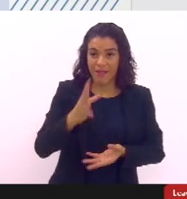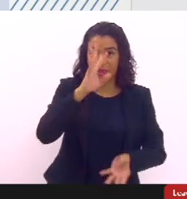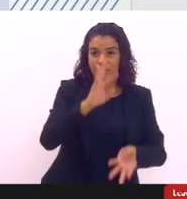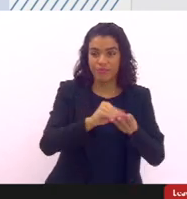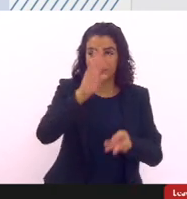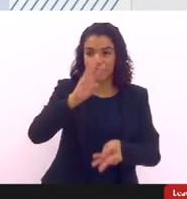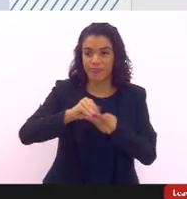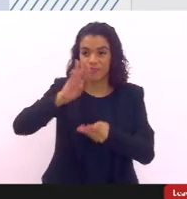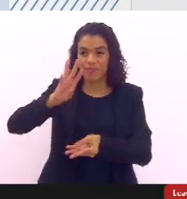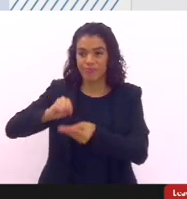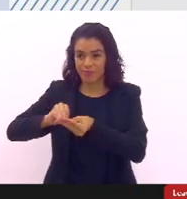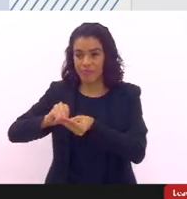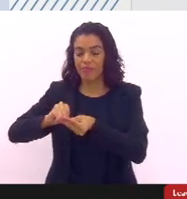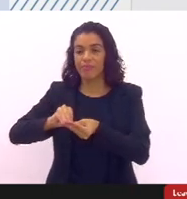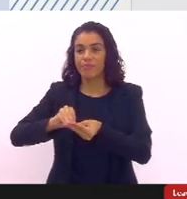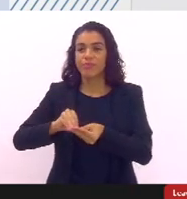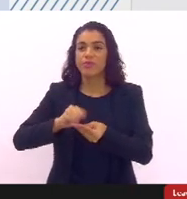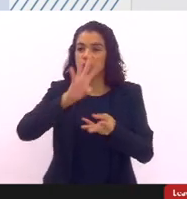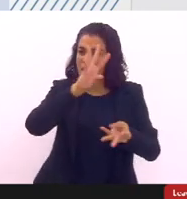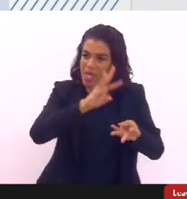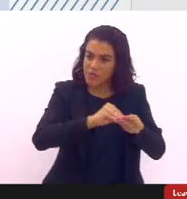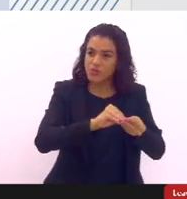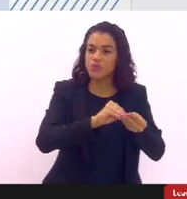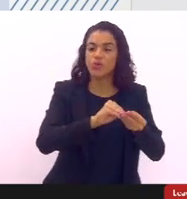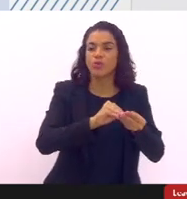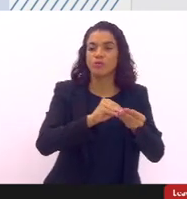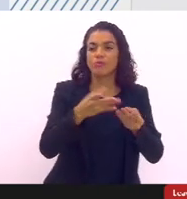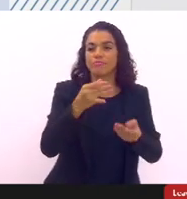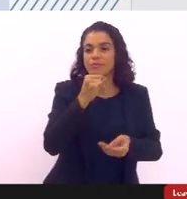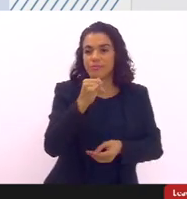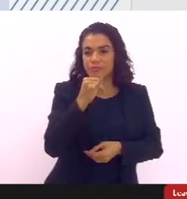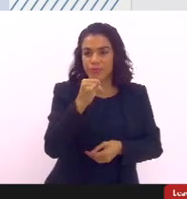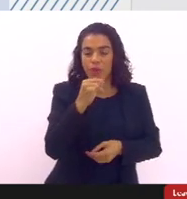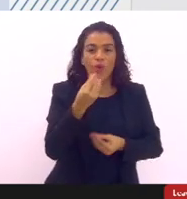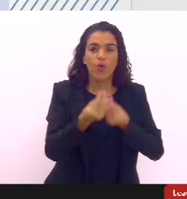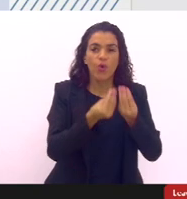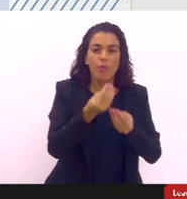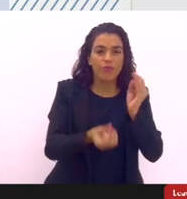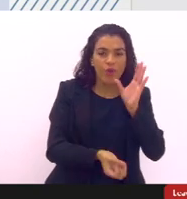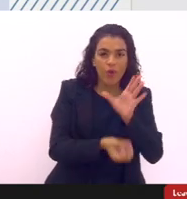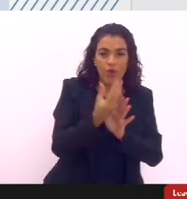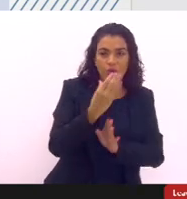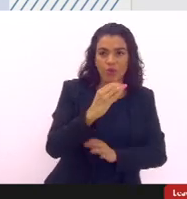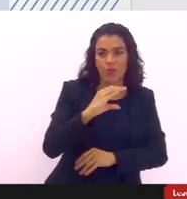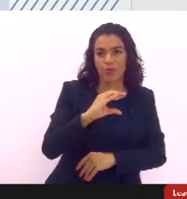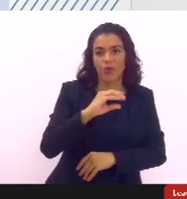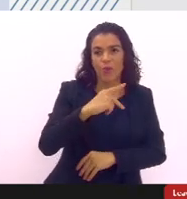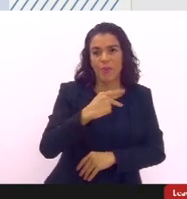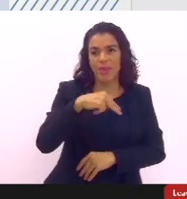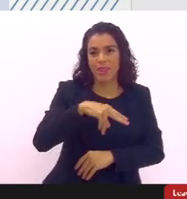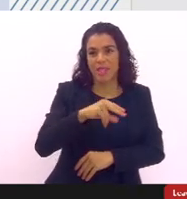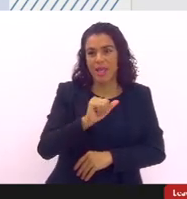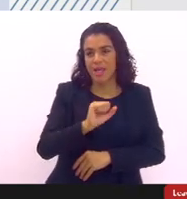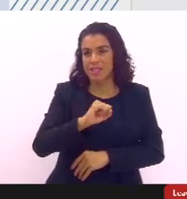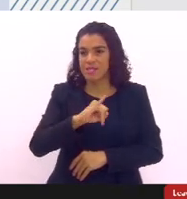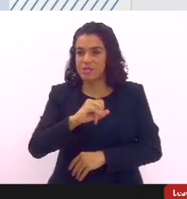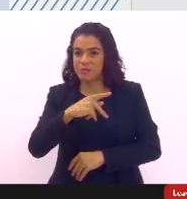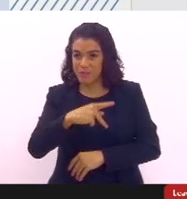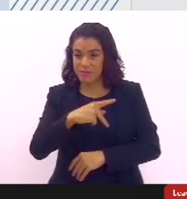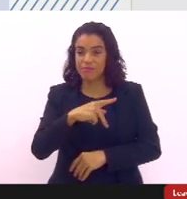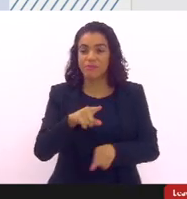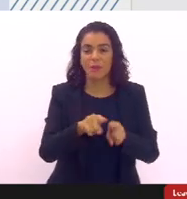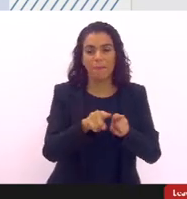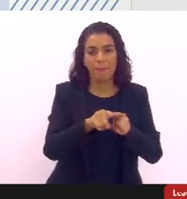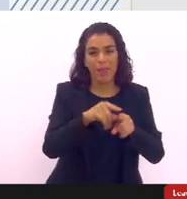gente faz um resumo também, uma síntese de como foi construído o COFPNAESP. A gente construiu o COFPNAESP o